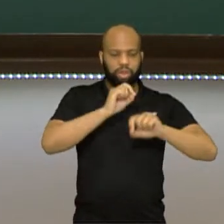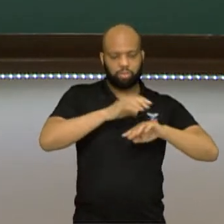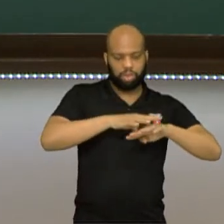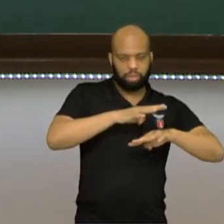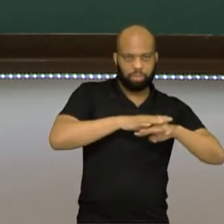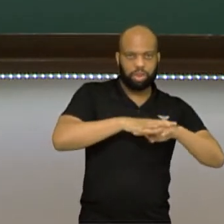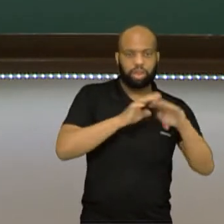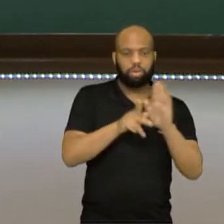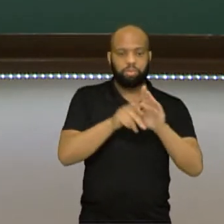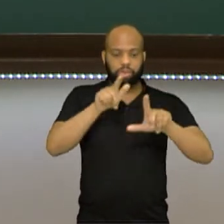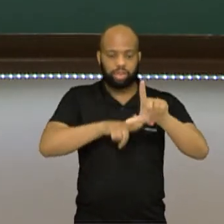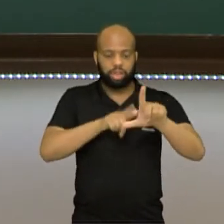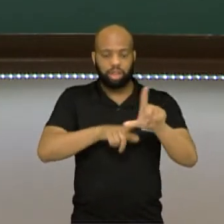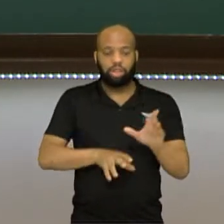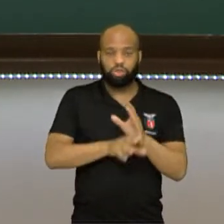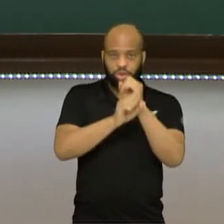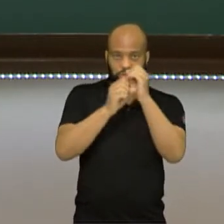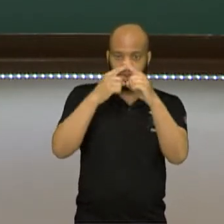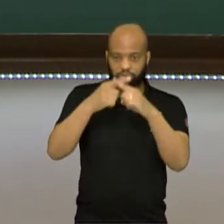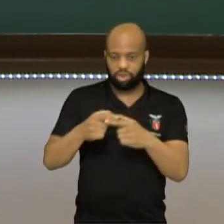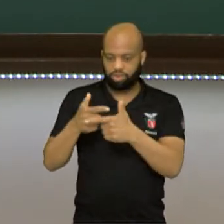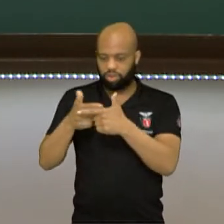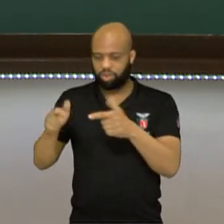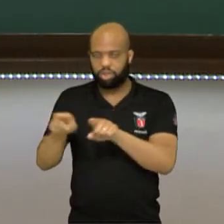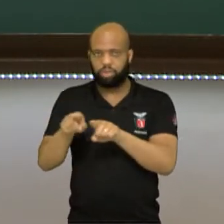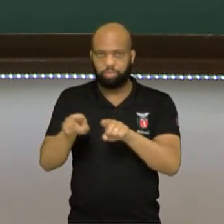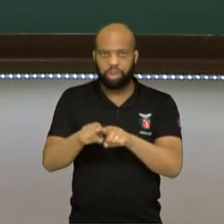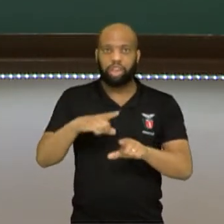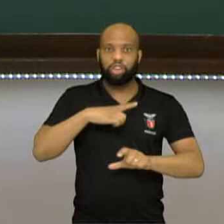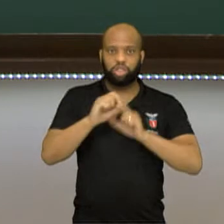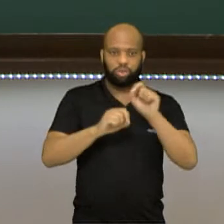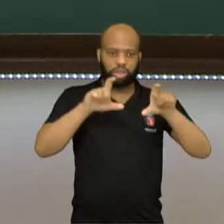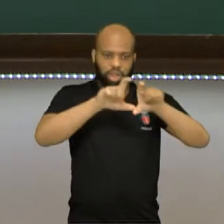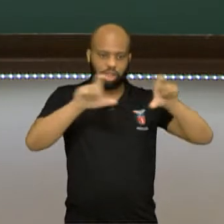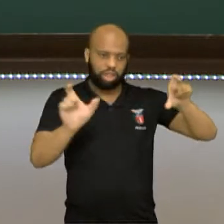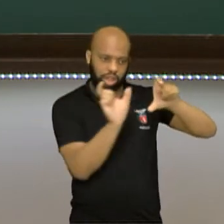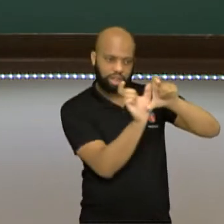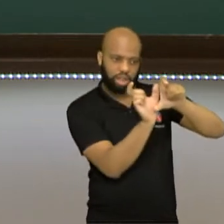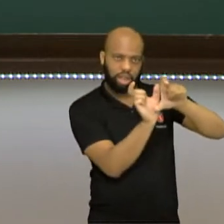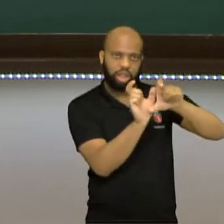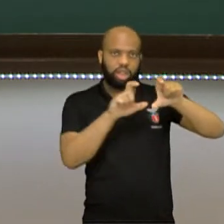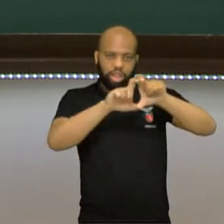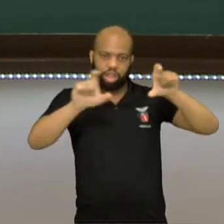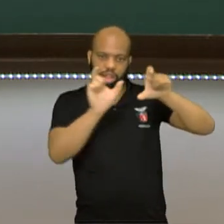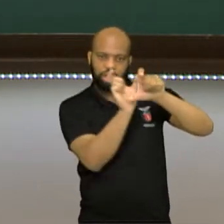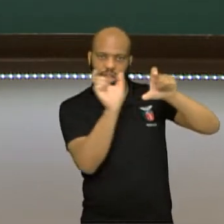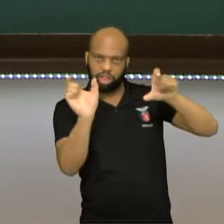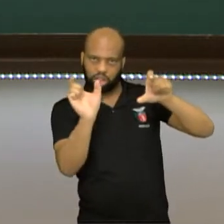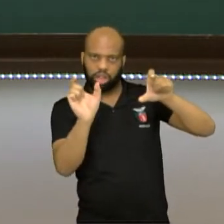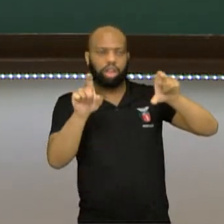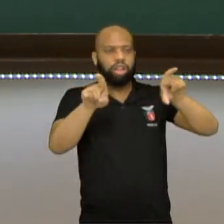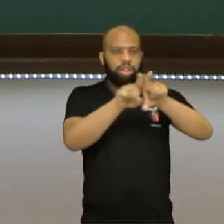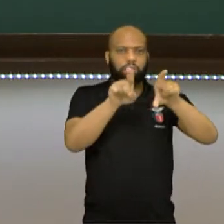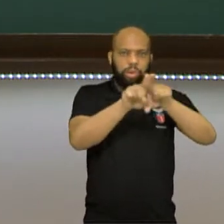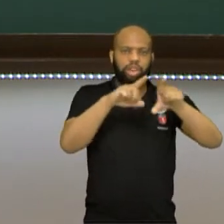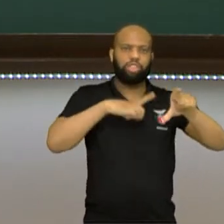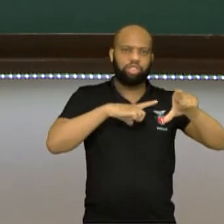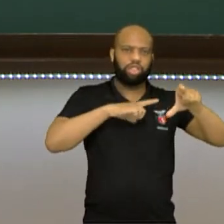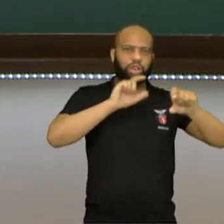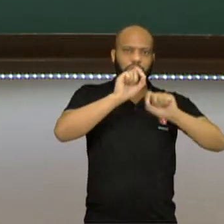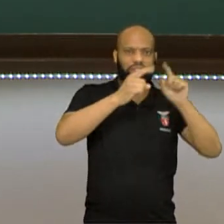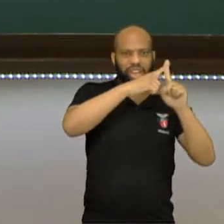multiplicar, dividir. Você montou monômios, polinômios, né? Então você vem trabalhando esse conceito algébrico já há algum